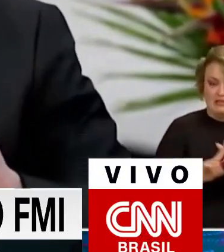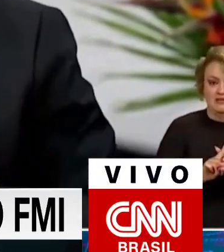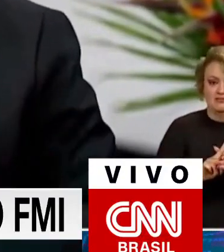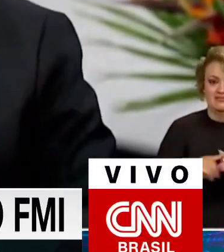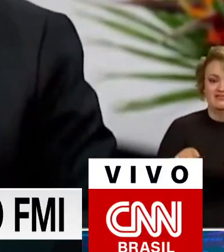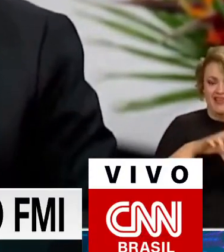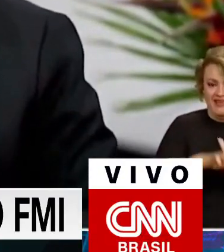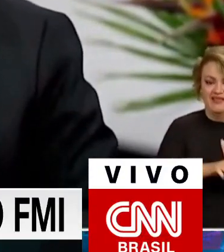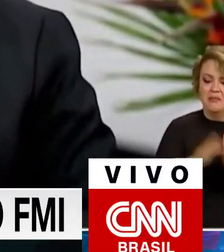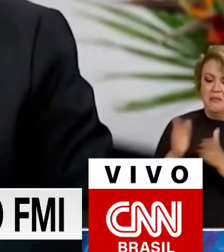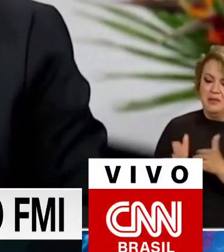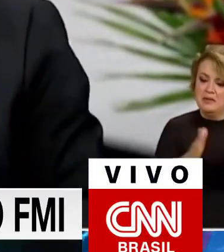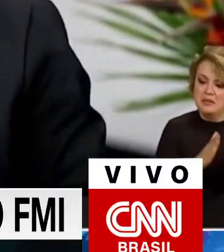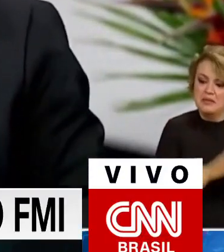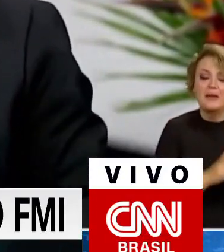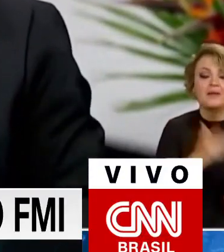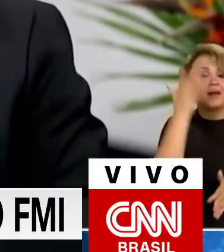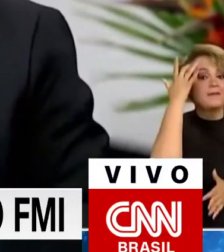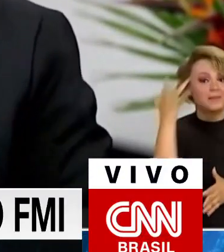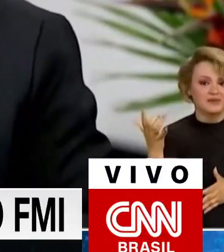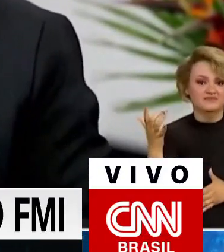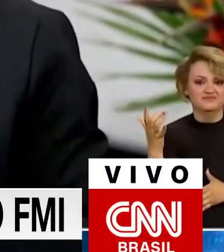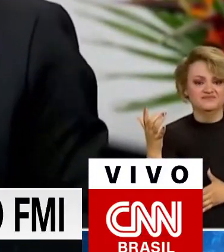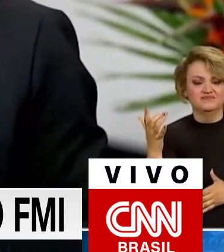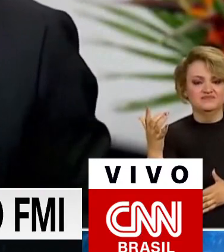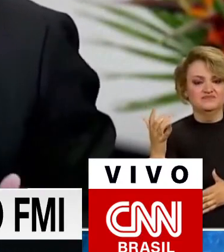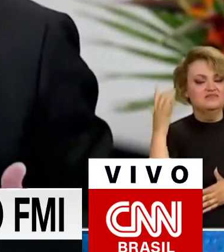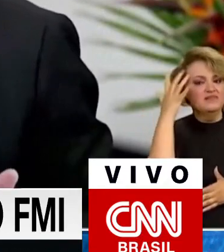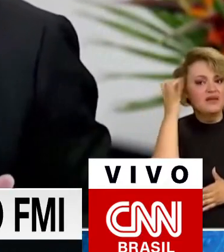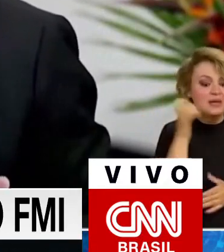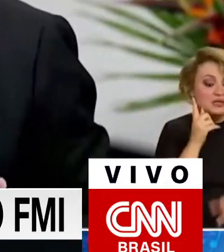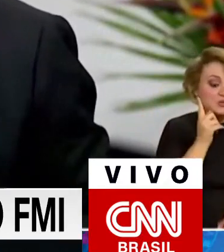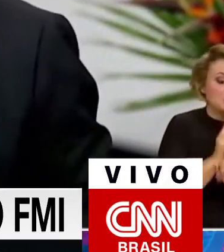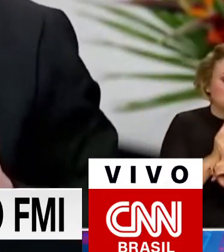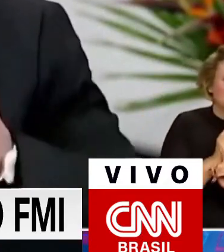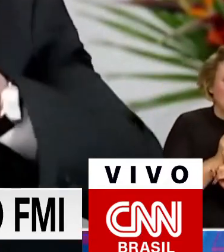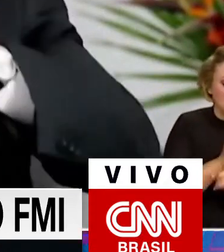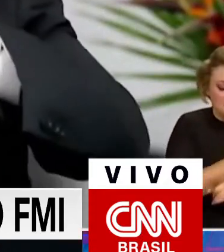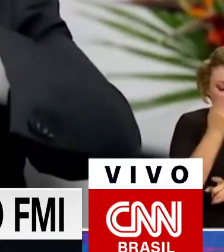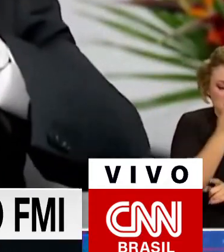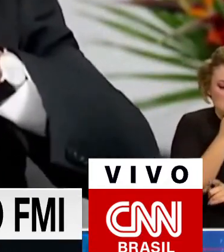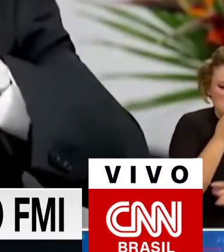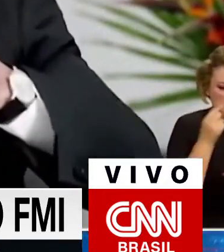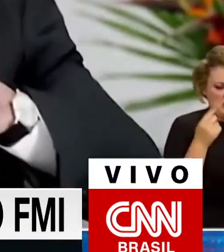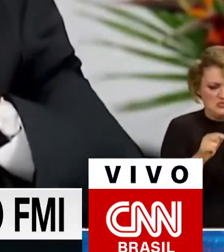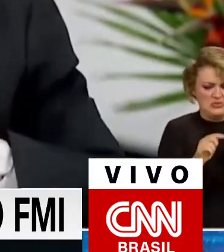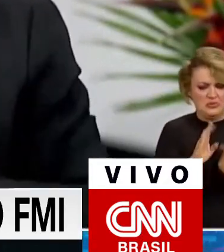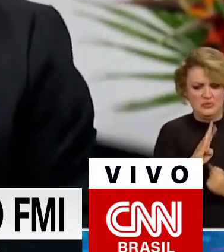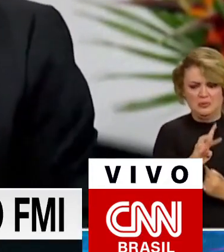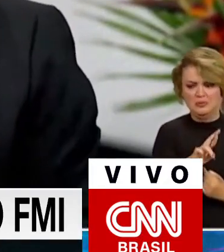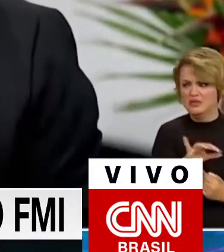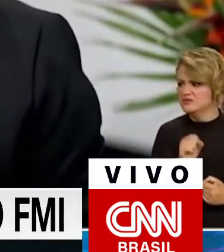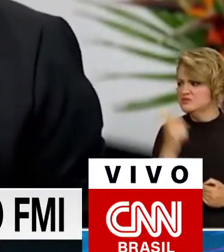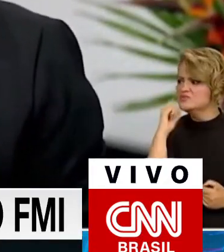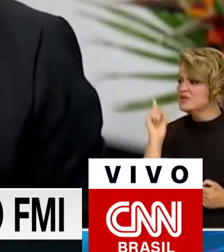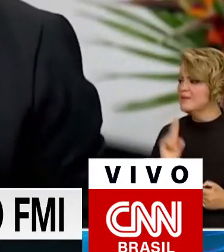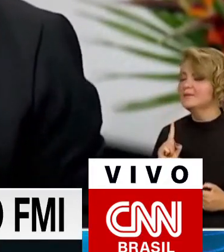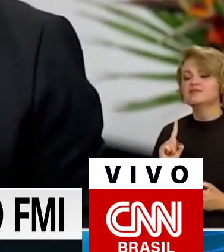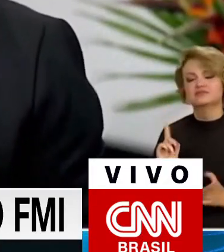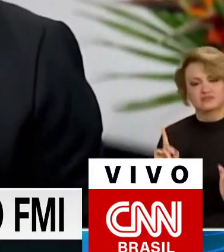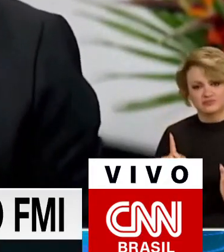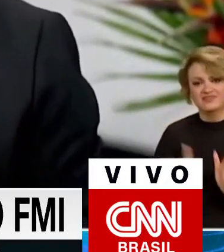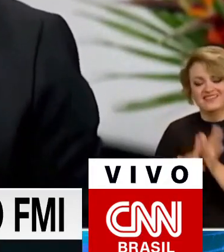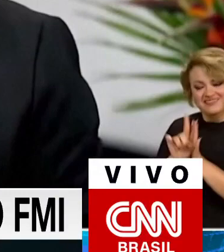bilhões de dólares, e as condições de fato foram as condições do FMI. Aí eu entro com a conversa que eu tive